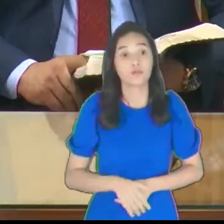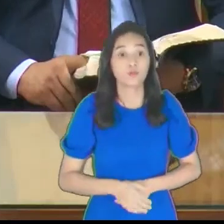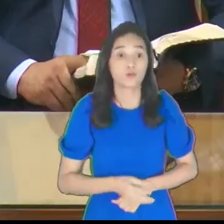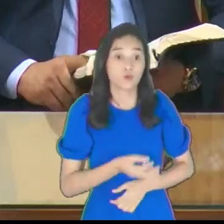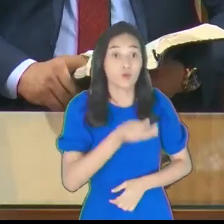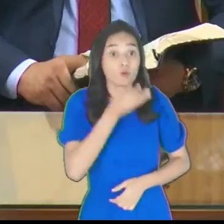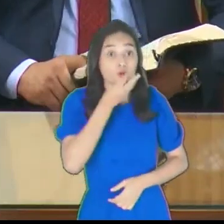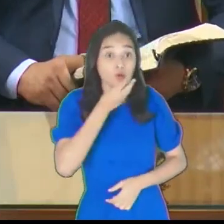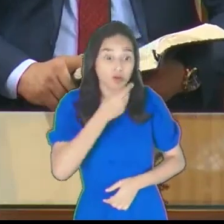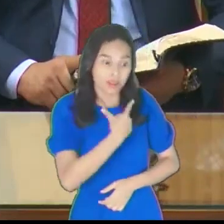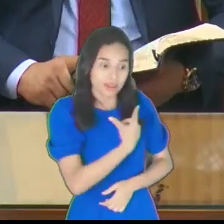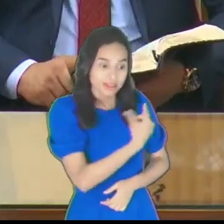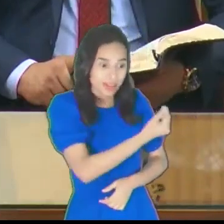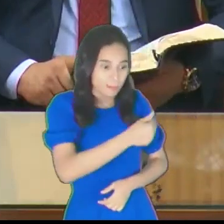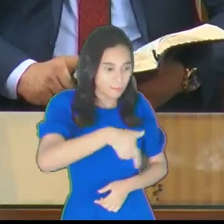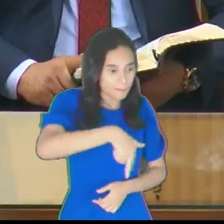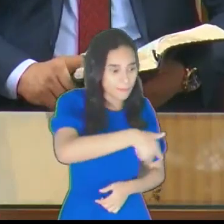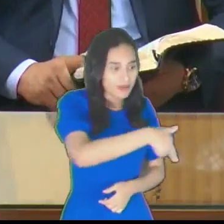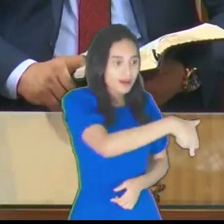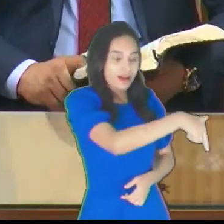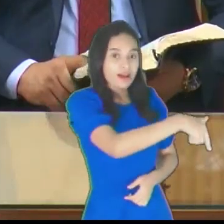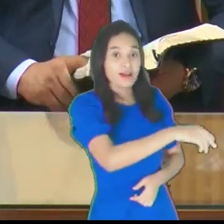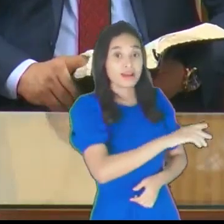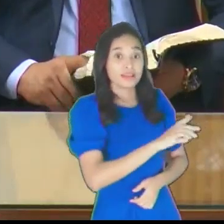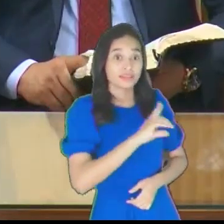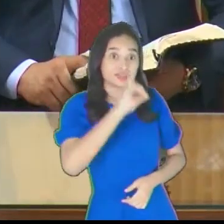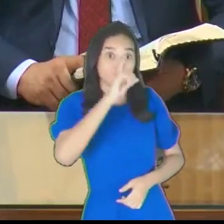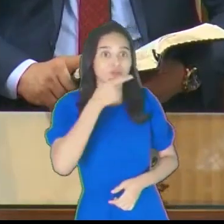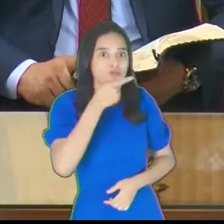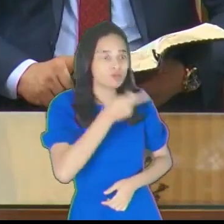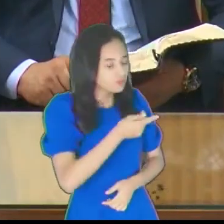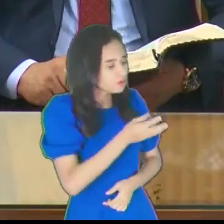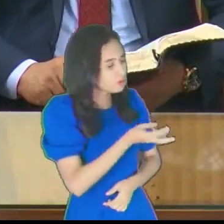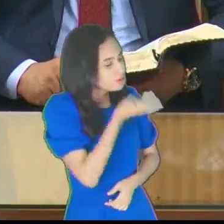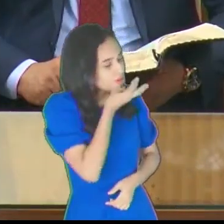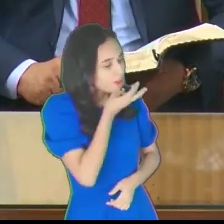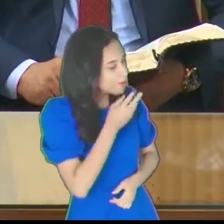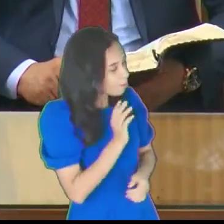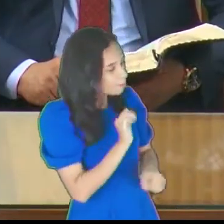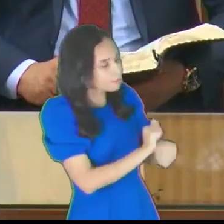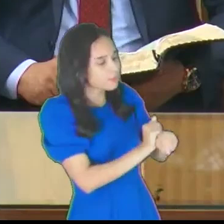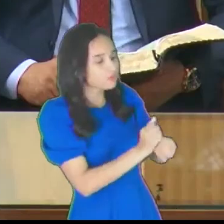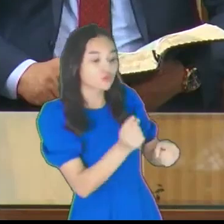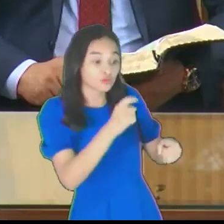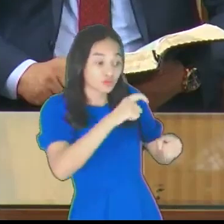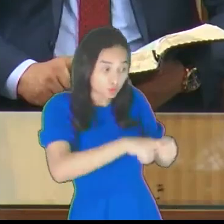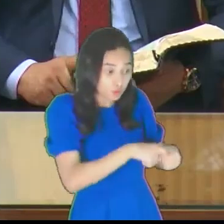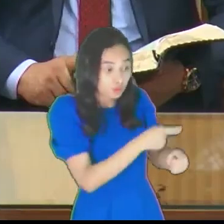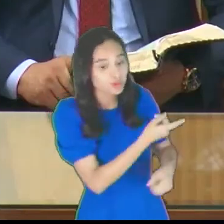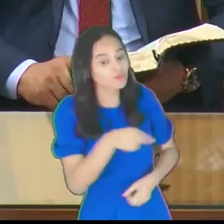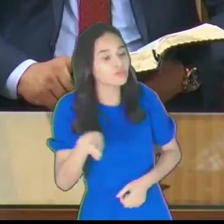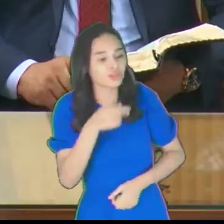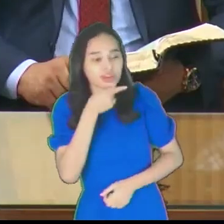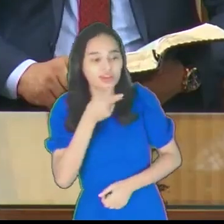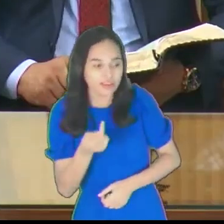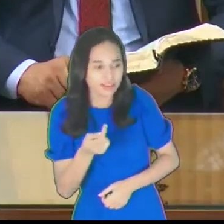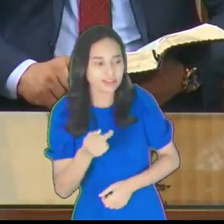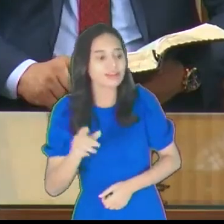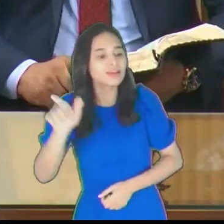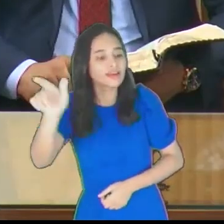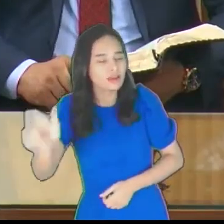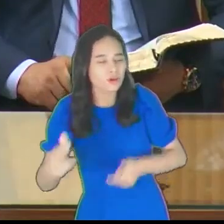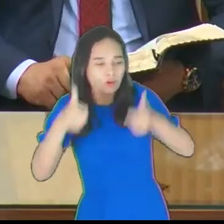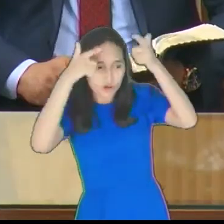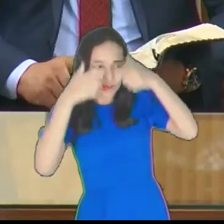pátio do palácio, Deus disse ao profeta: volte e vá dizer ao rei Ezequias: eu